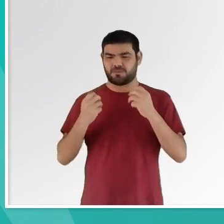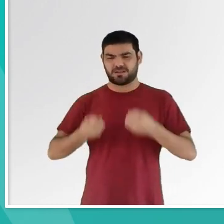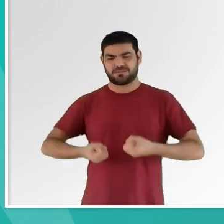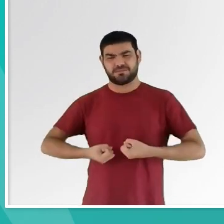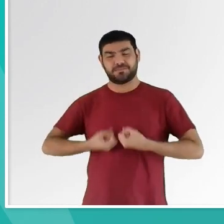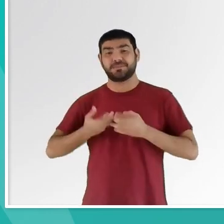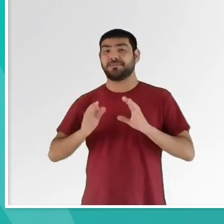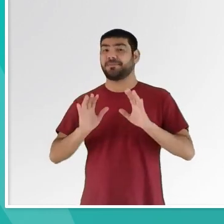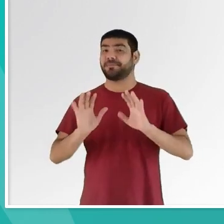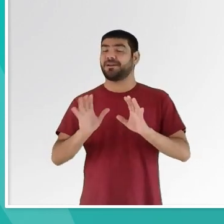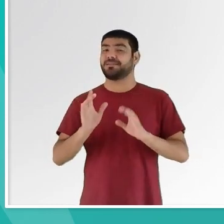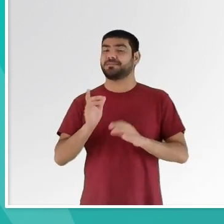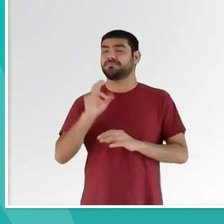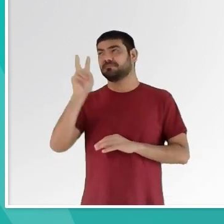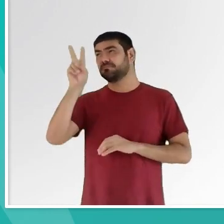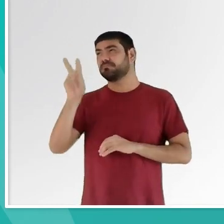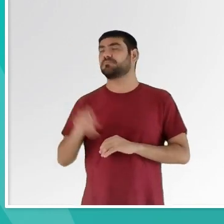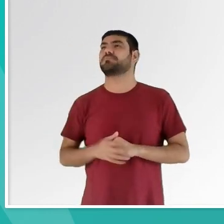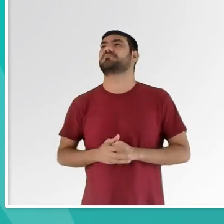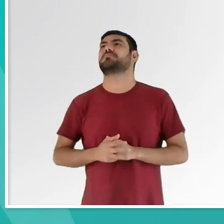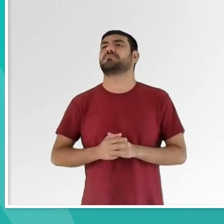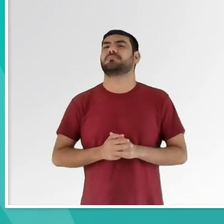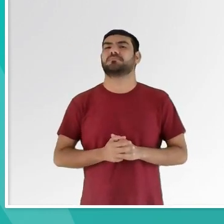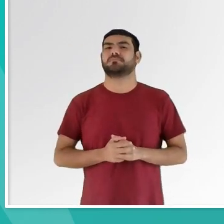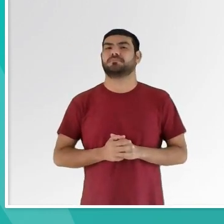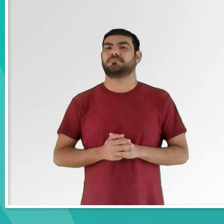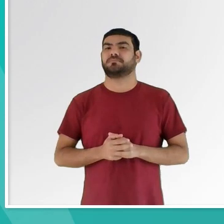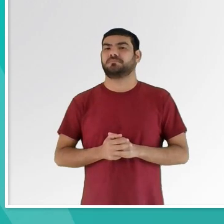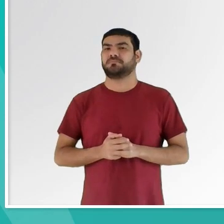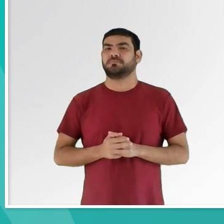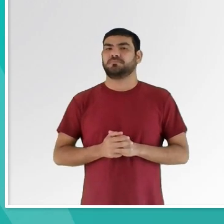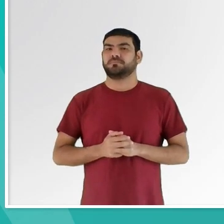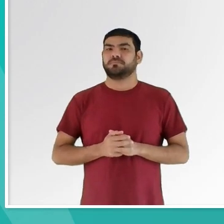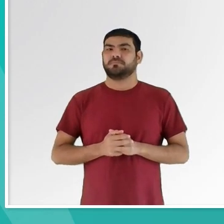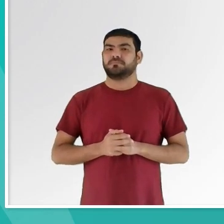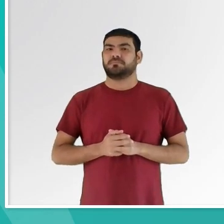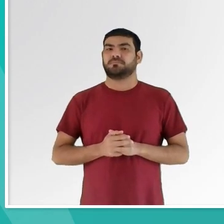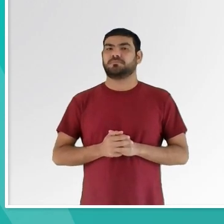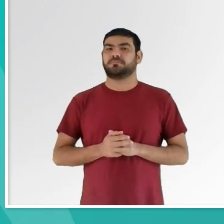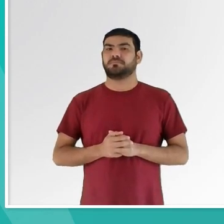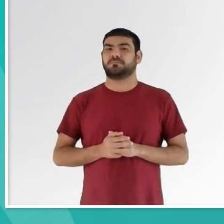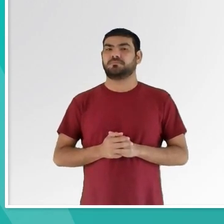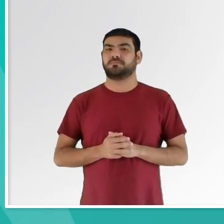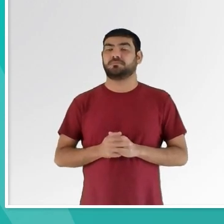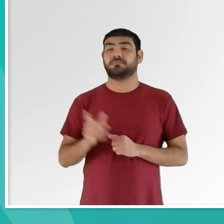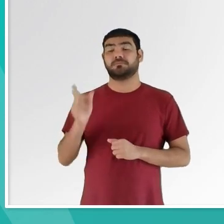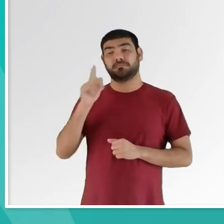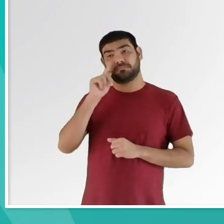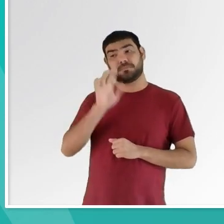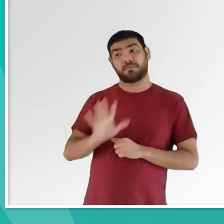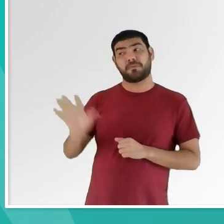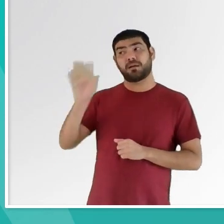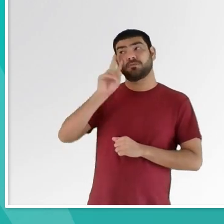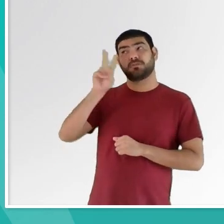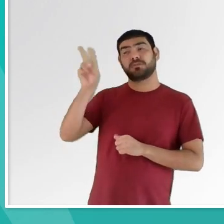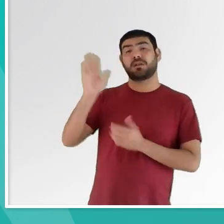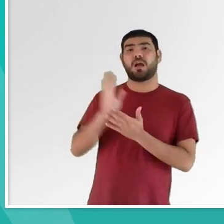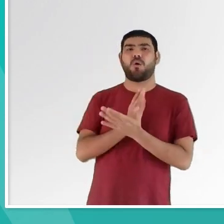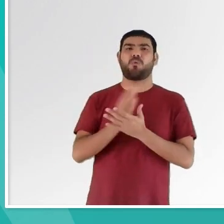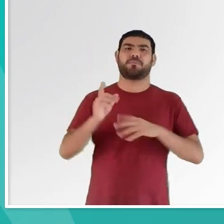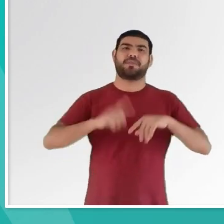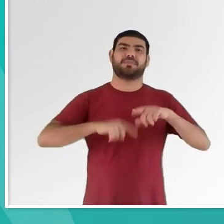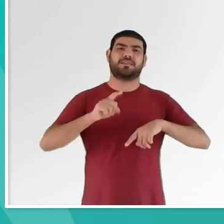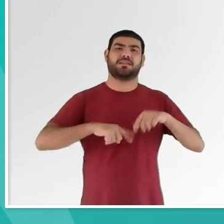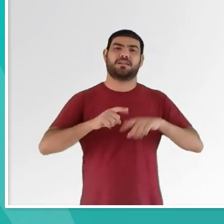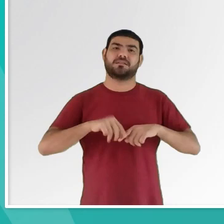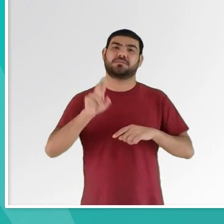obteve status de arte durante a Idade Média. Aí na imagem vocês estão vendo alguns materiais que são utilizados